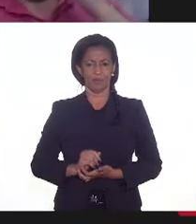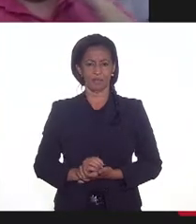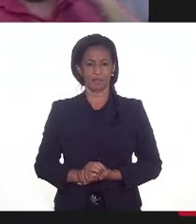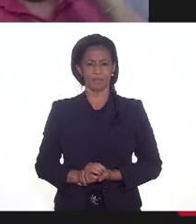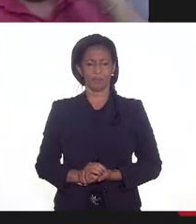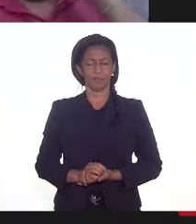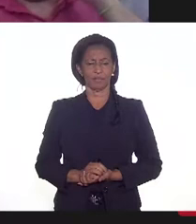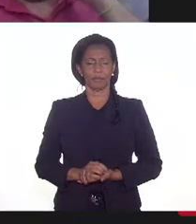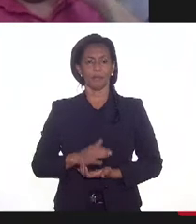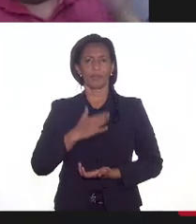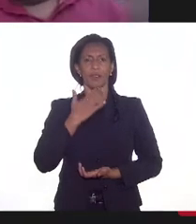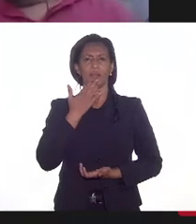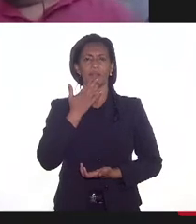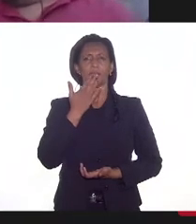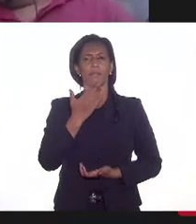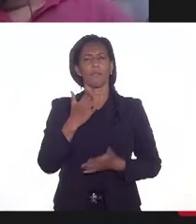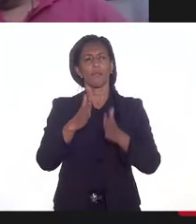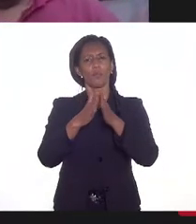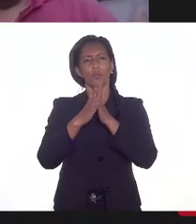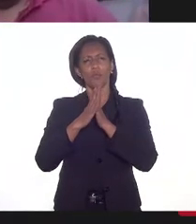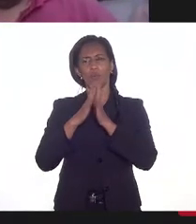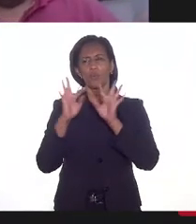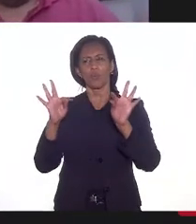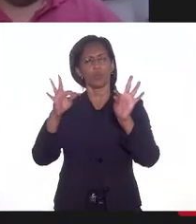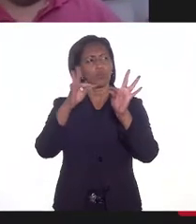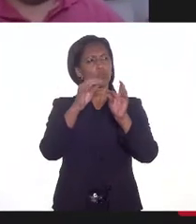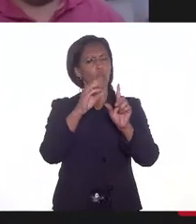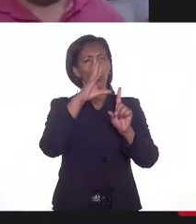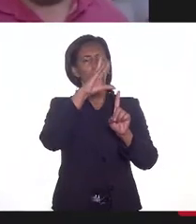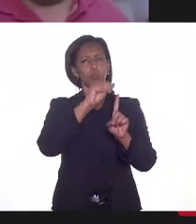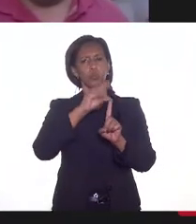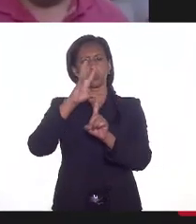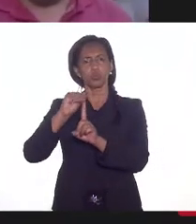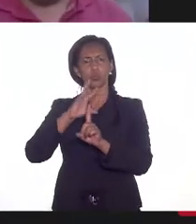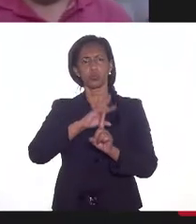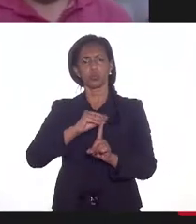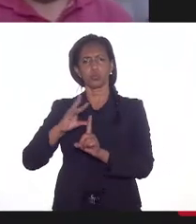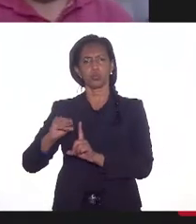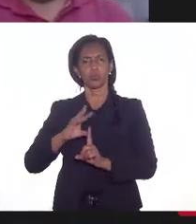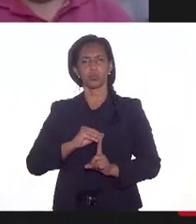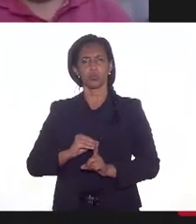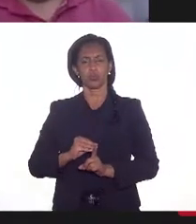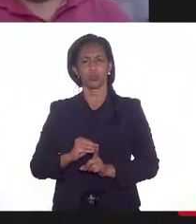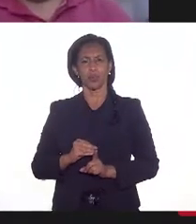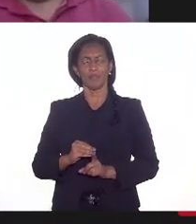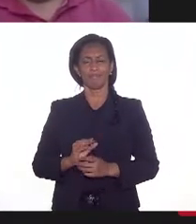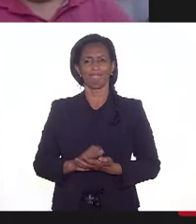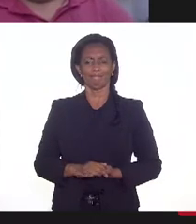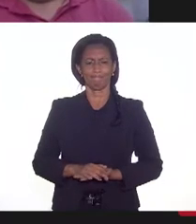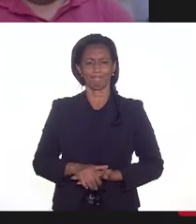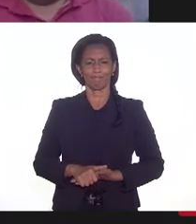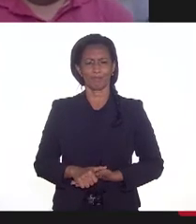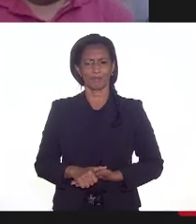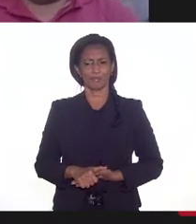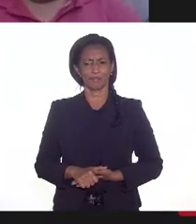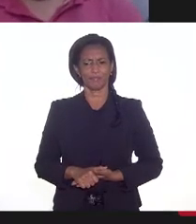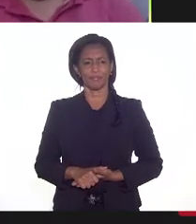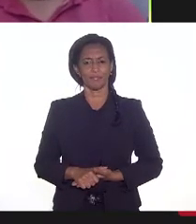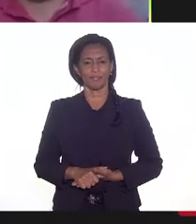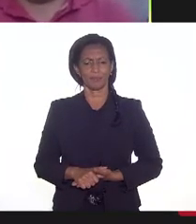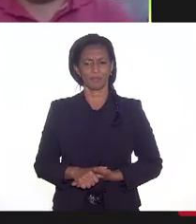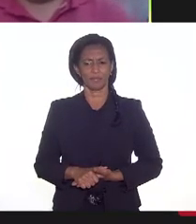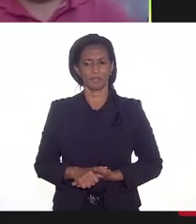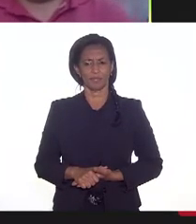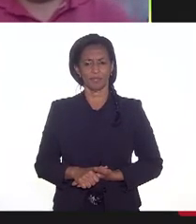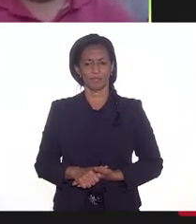Peço por gentileza que todos fechem o microfone, por favor. Acho que tinha um áudio aberto na TV Alerta e um áudio aberto, inclusive. Por favor.